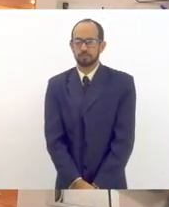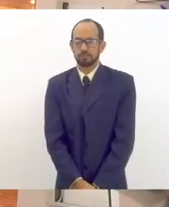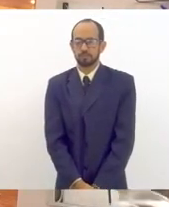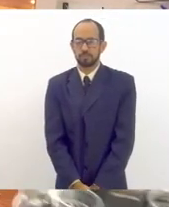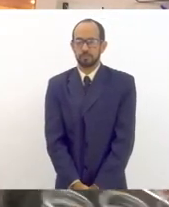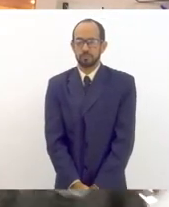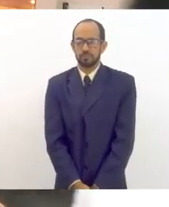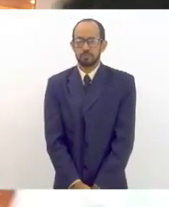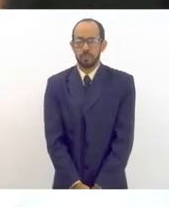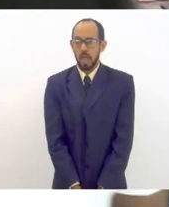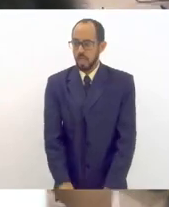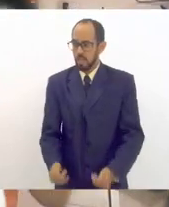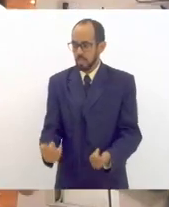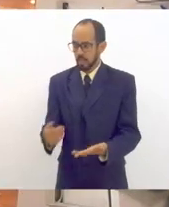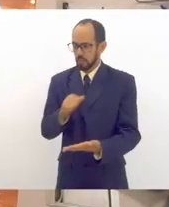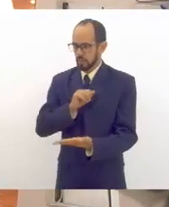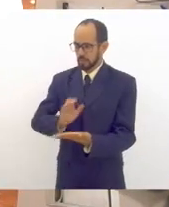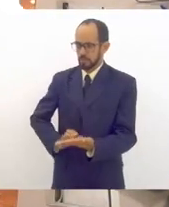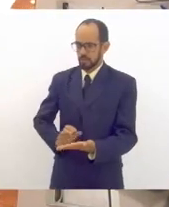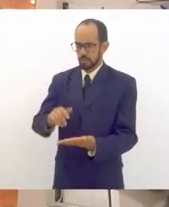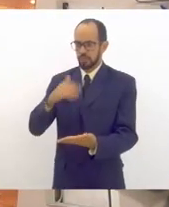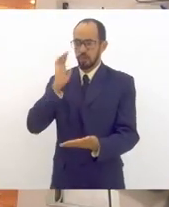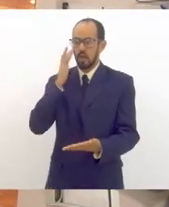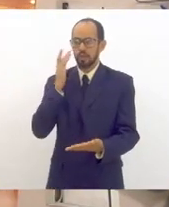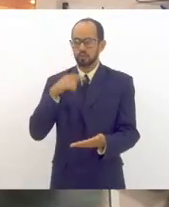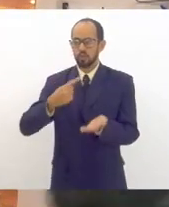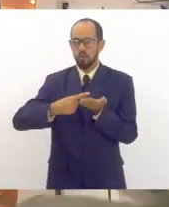Bem, deputado André Siciliano, acho que é um acordo